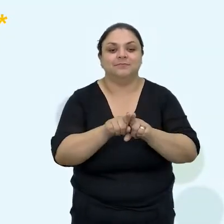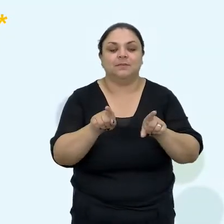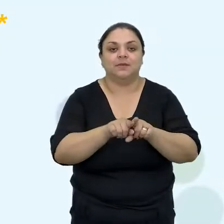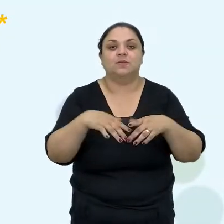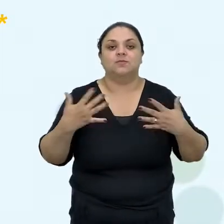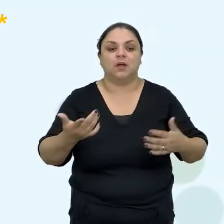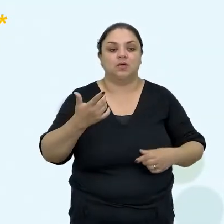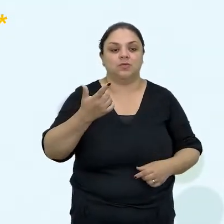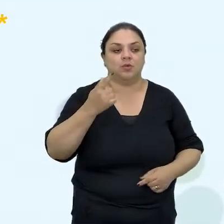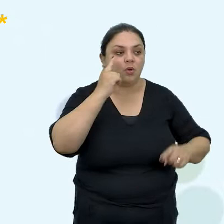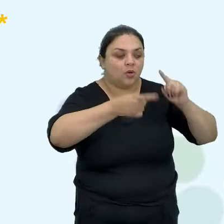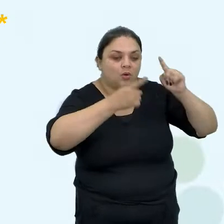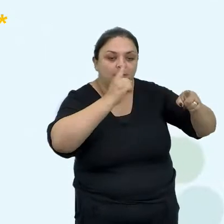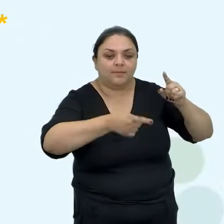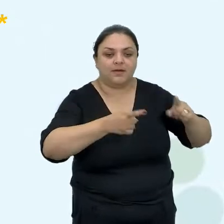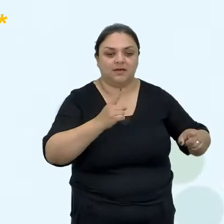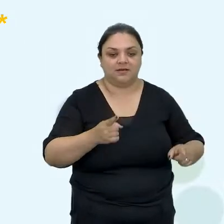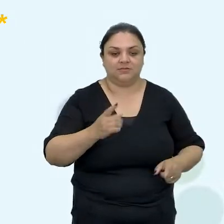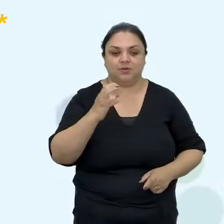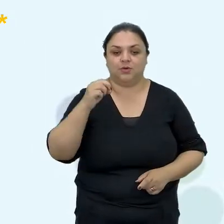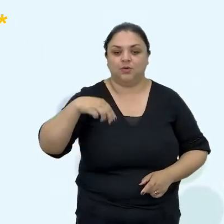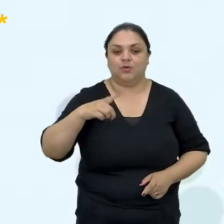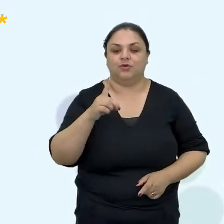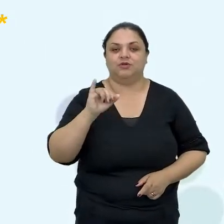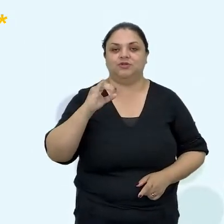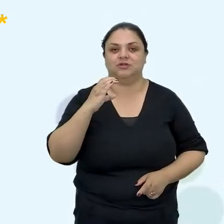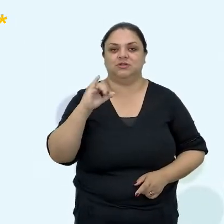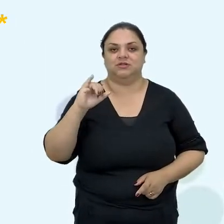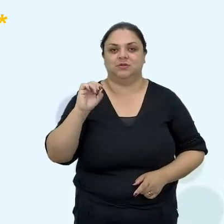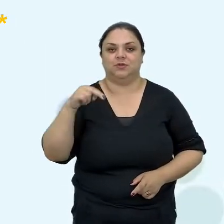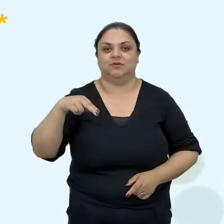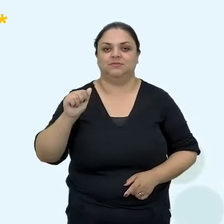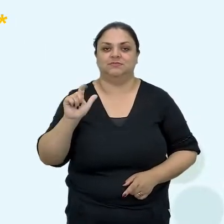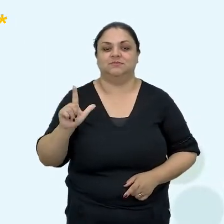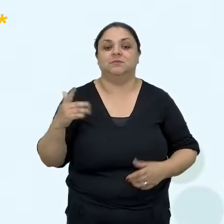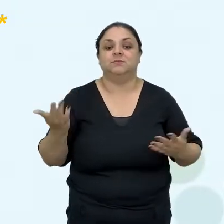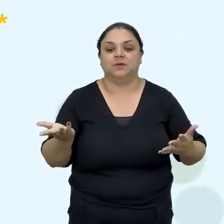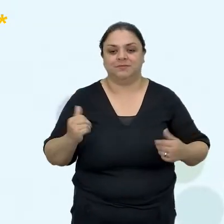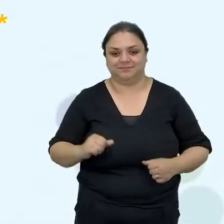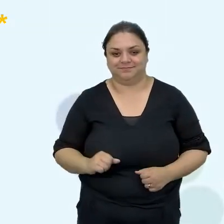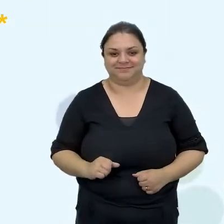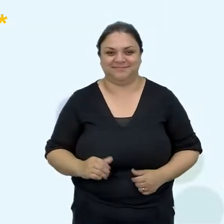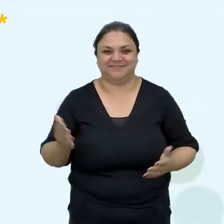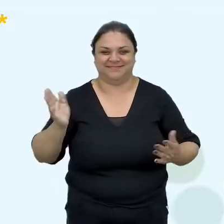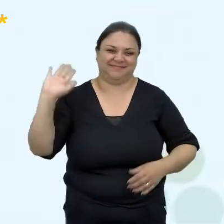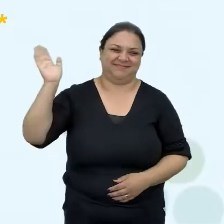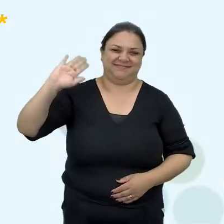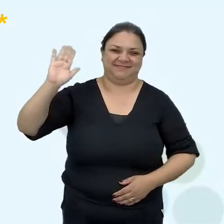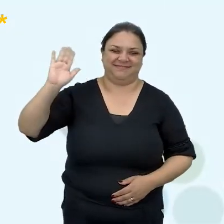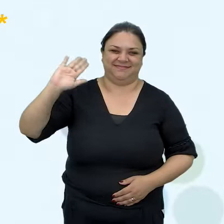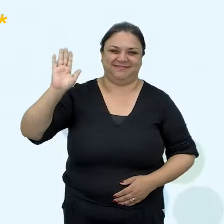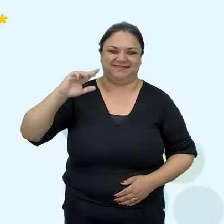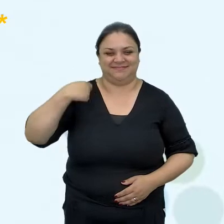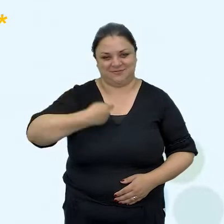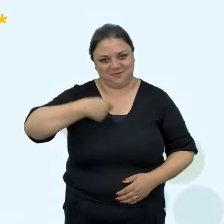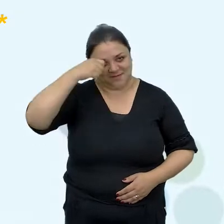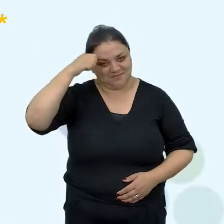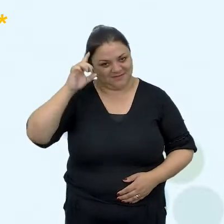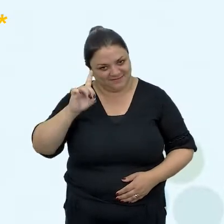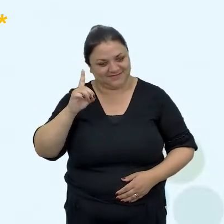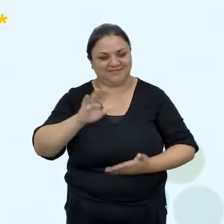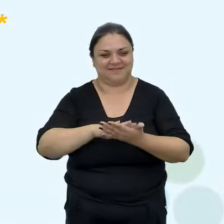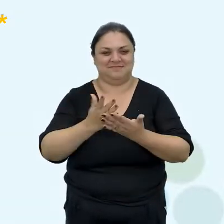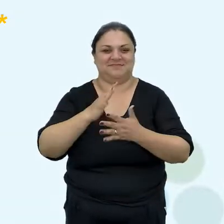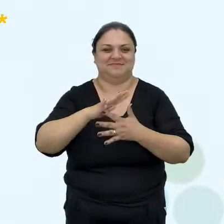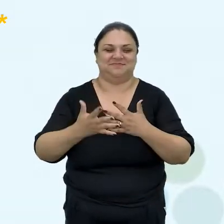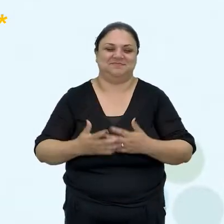para condicional? Tem comando para condicional? Tem também. Muito legal. Chegou a Amanda. Oi, Amanda. Seja bem-vinda a essa aula. É